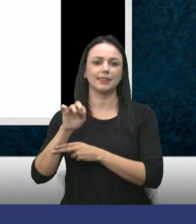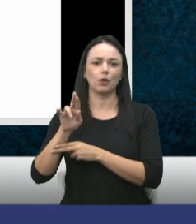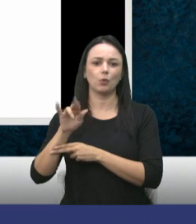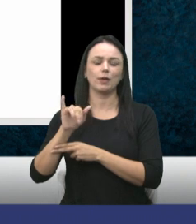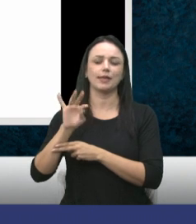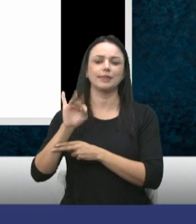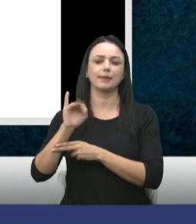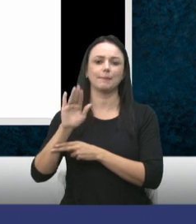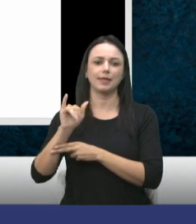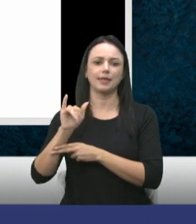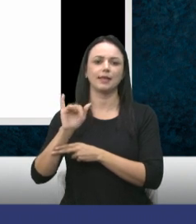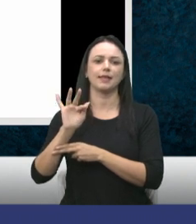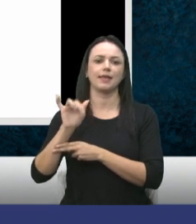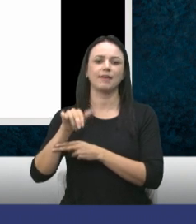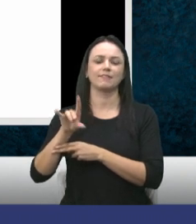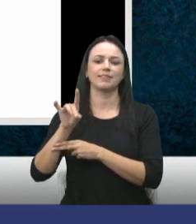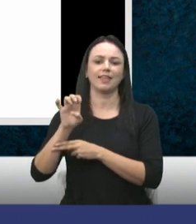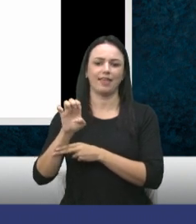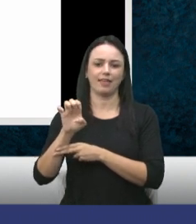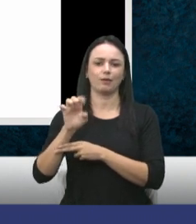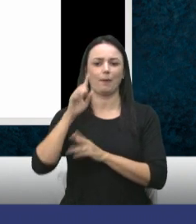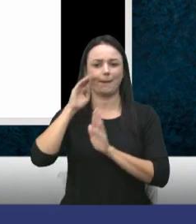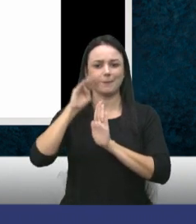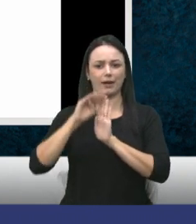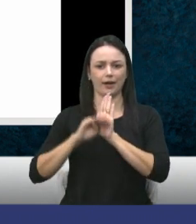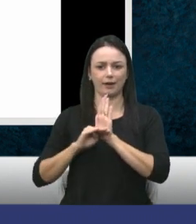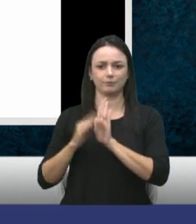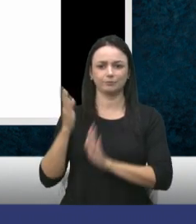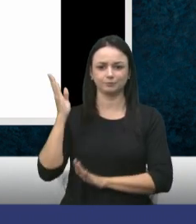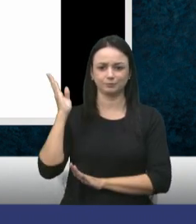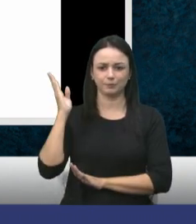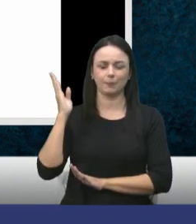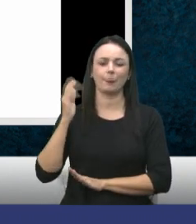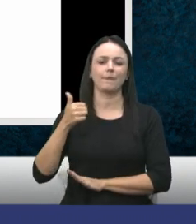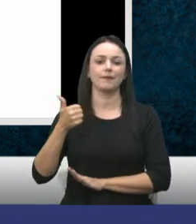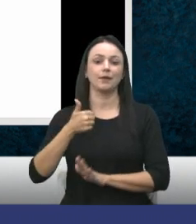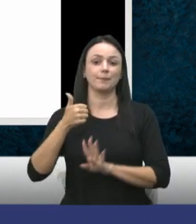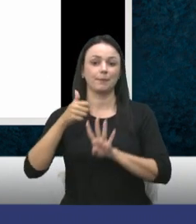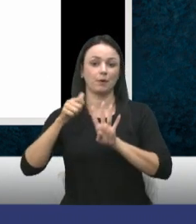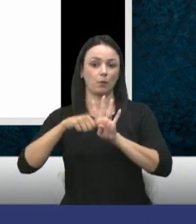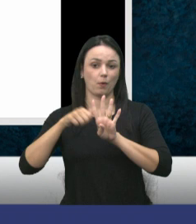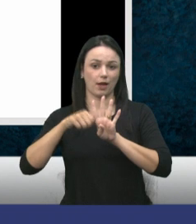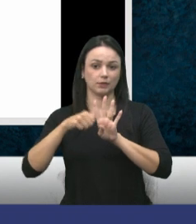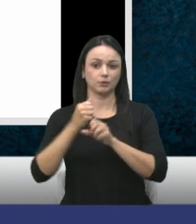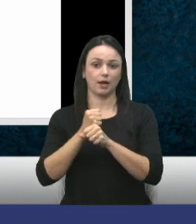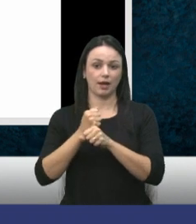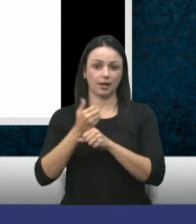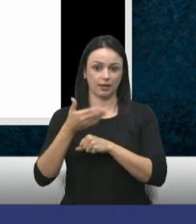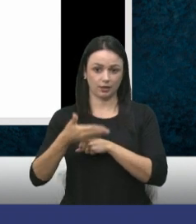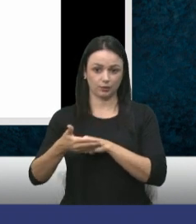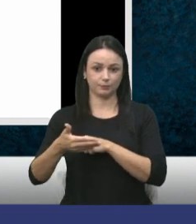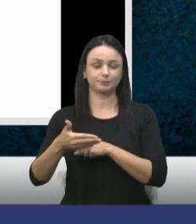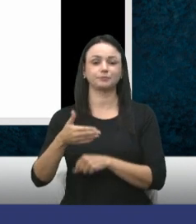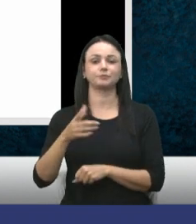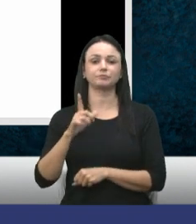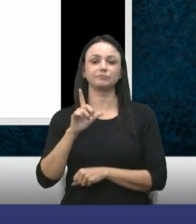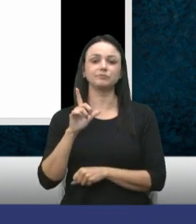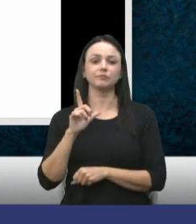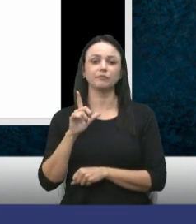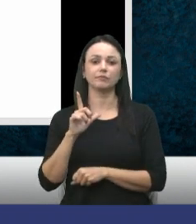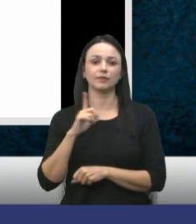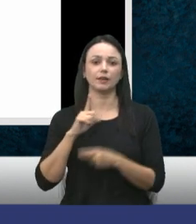e FNDE. No primeiro quadrimestre de 2024, se realizou